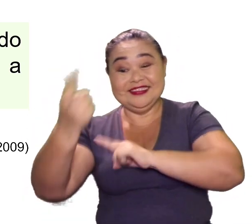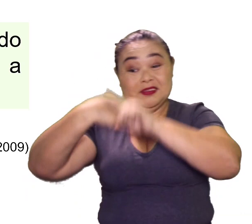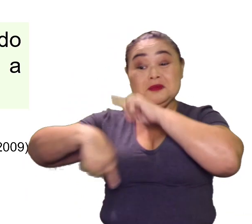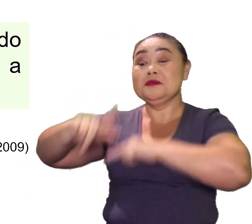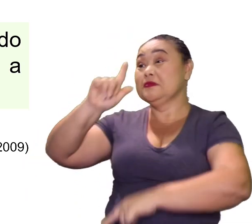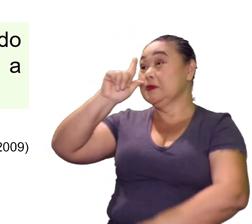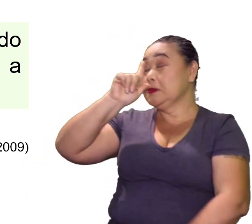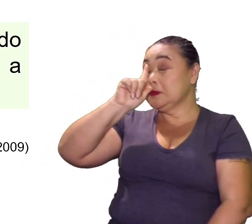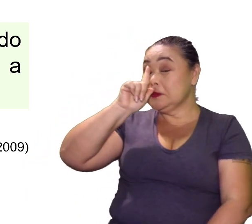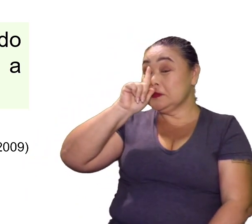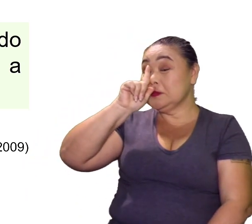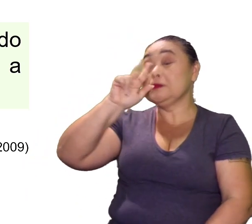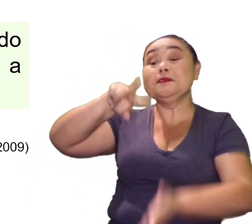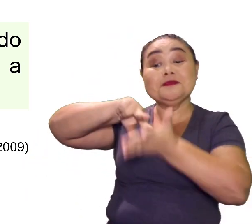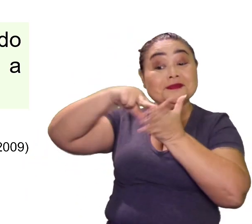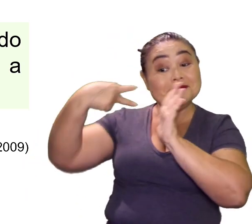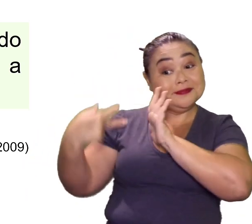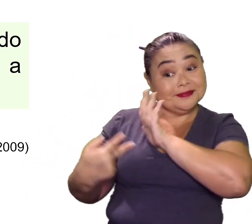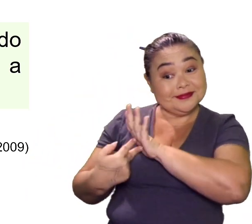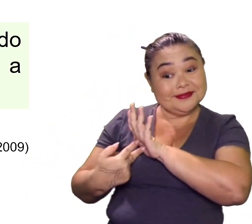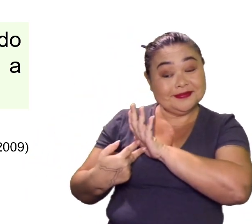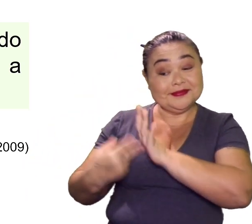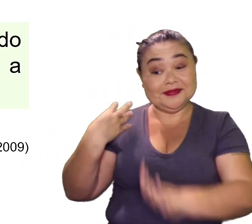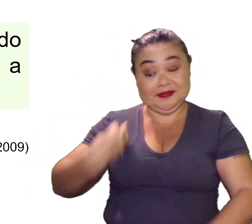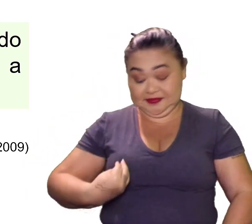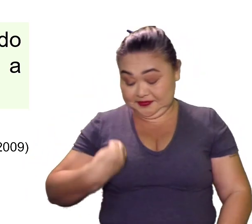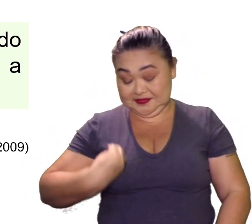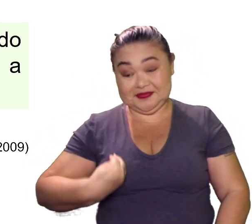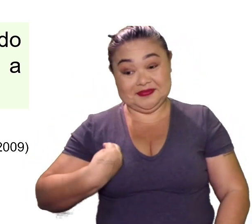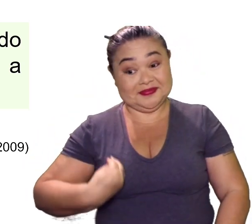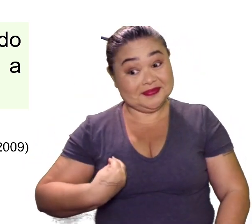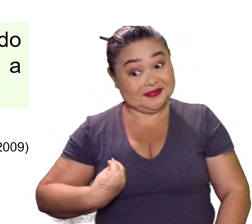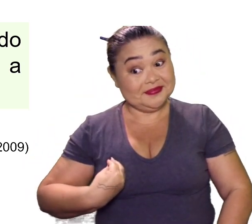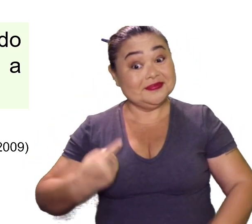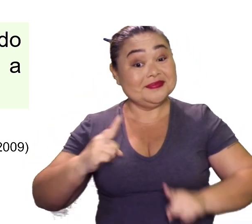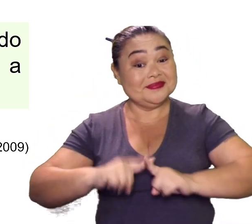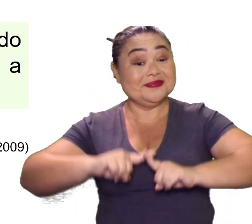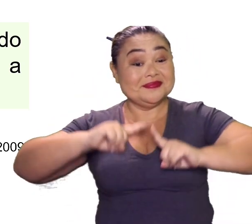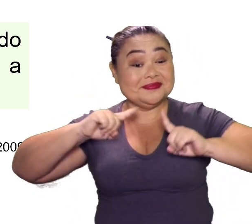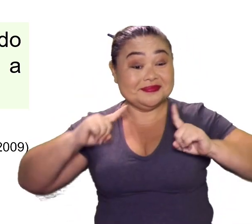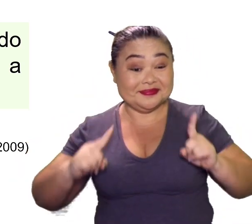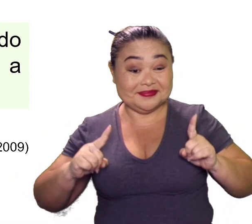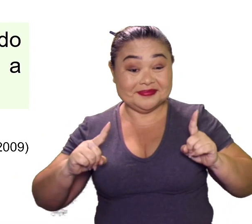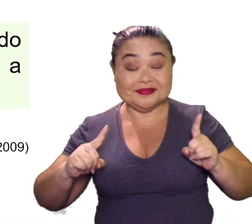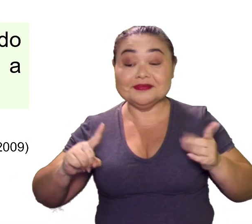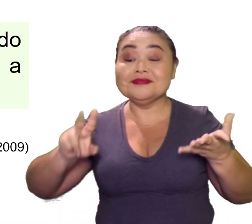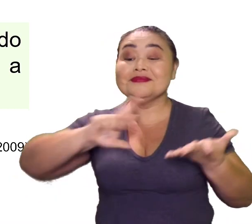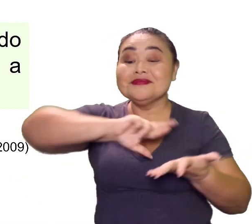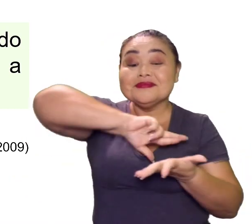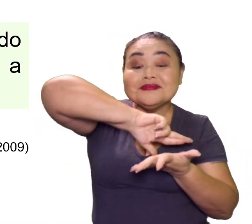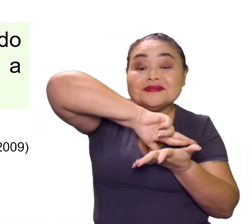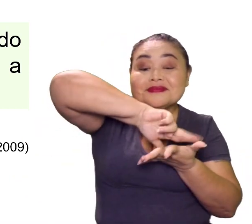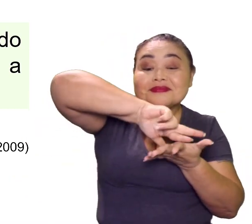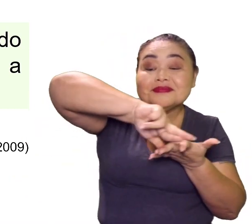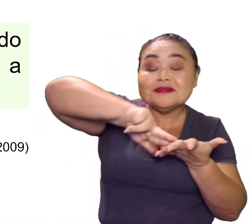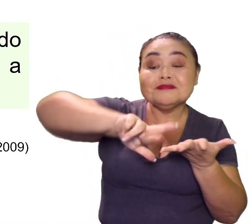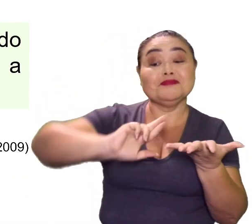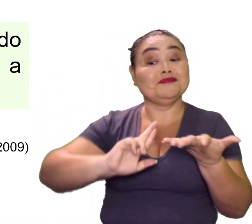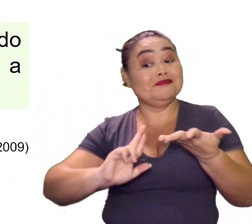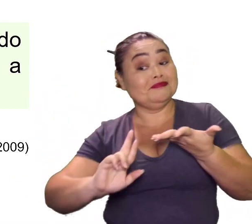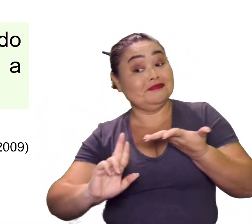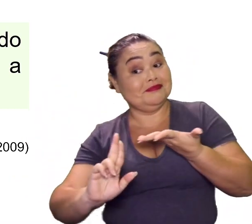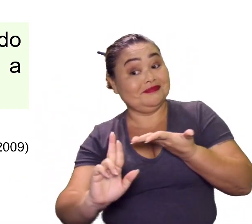do grego, que bio significa vida, mais a palavra diversidade, que